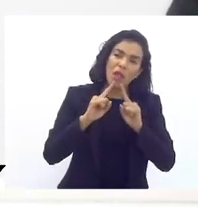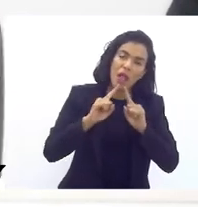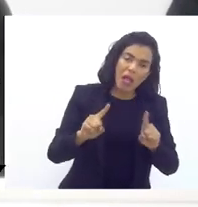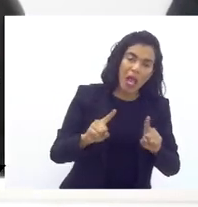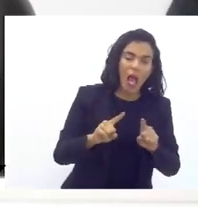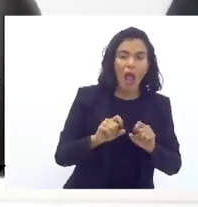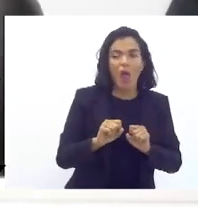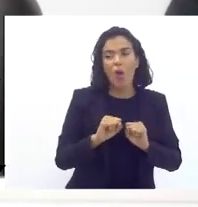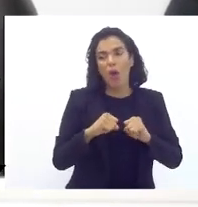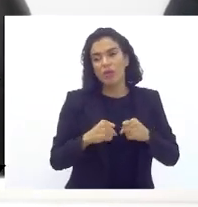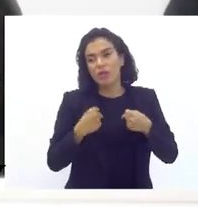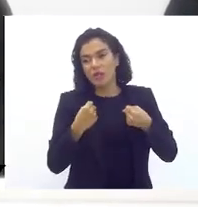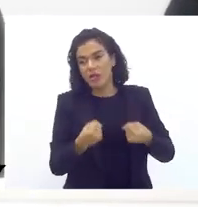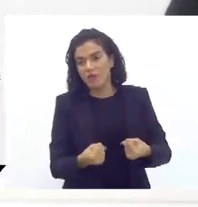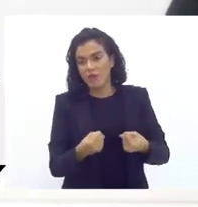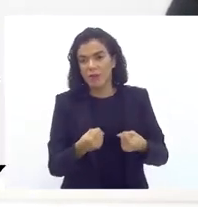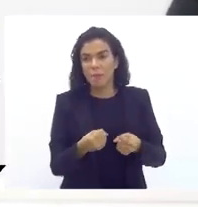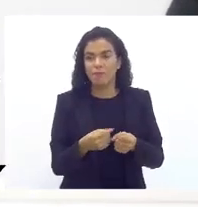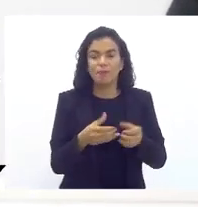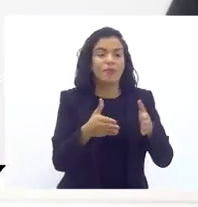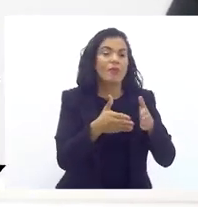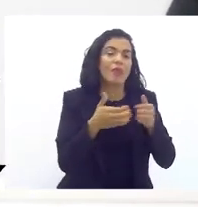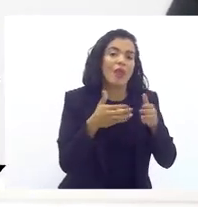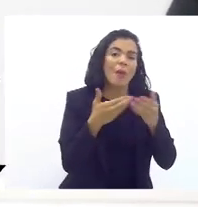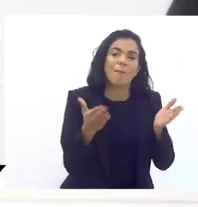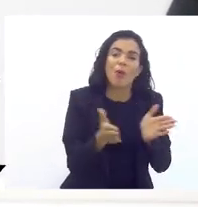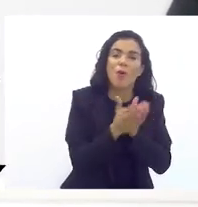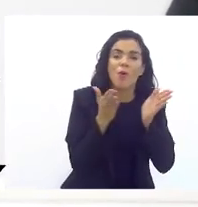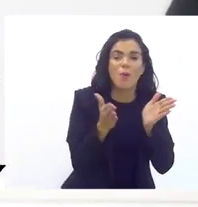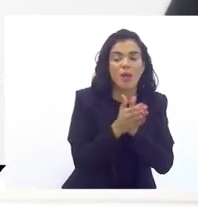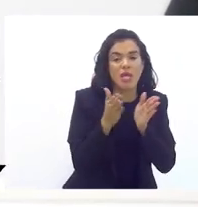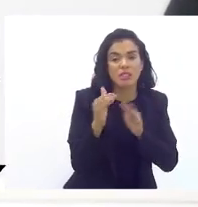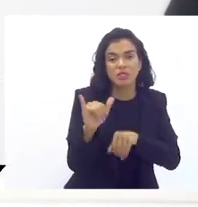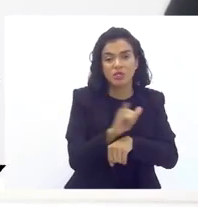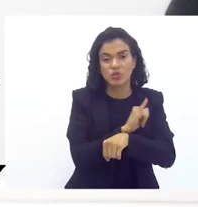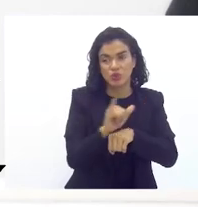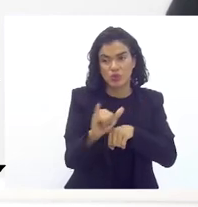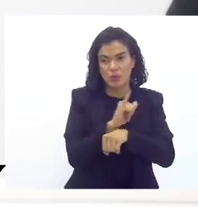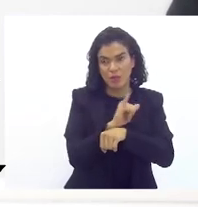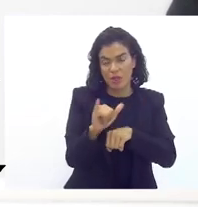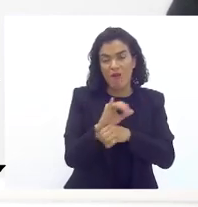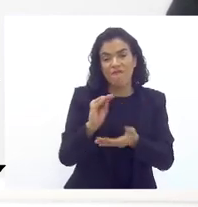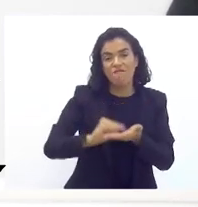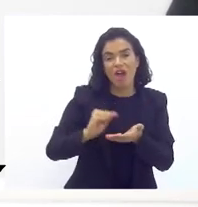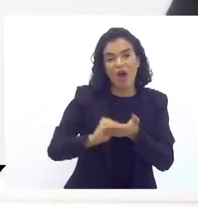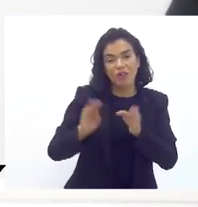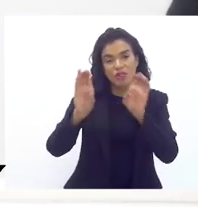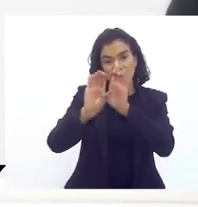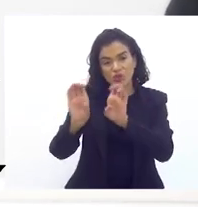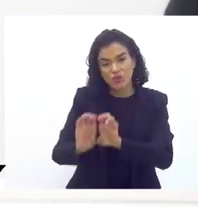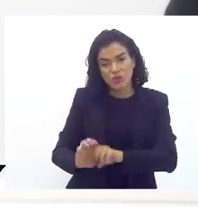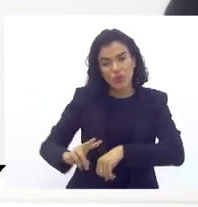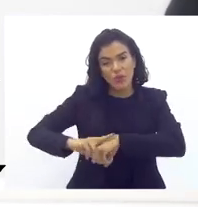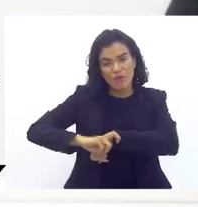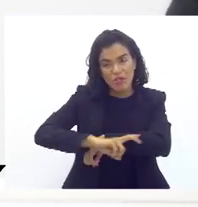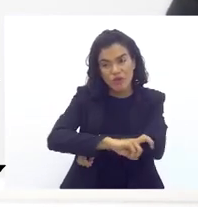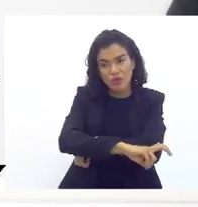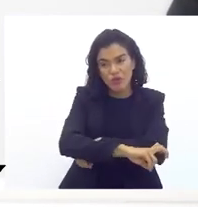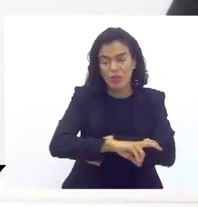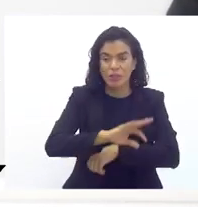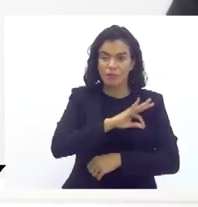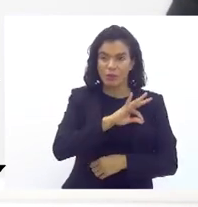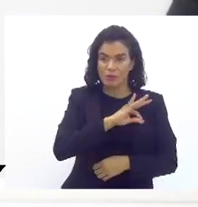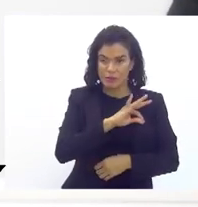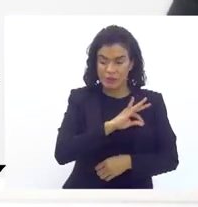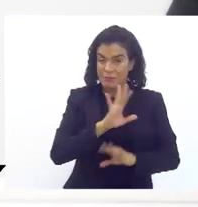uma defesa do Judiciário que quer pela pobreza ferramental muitas vezes né da estrutura do Judiciário mas eu apostaria